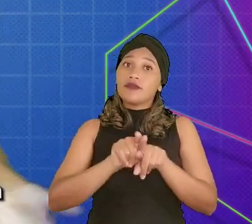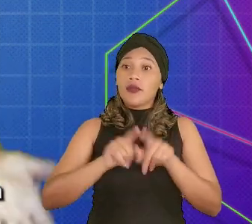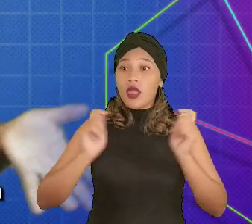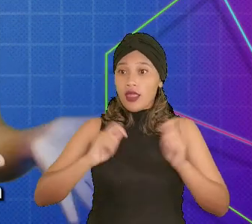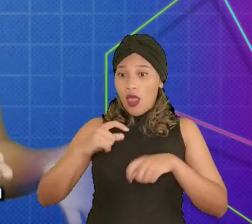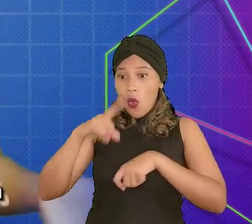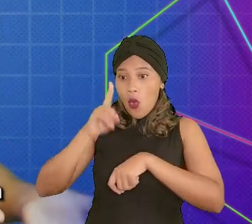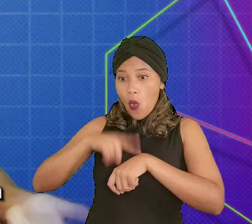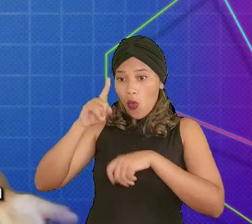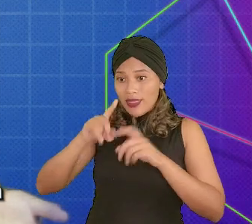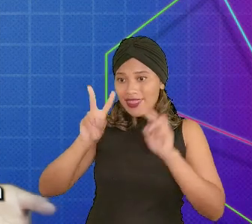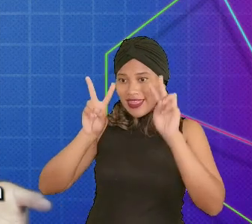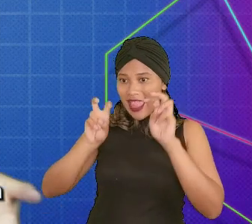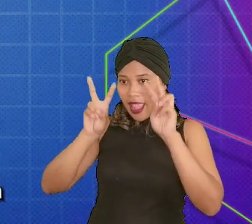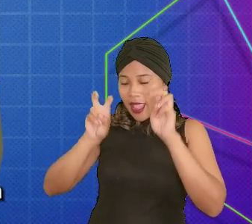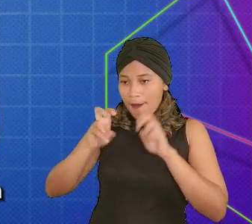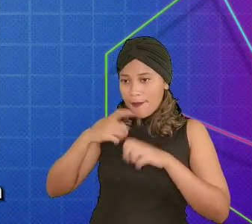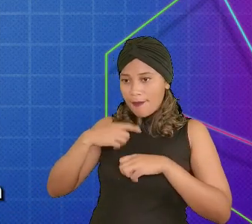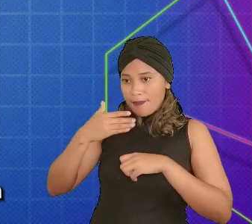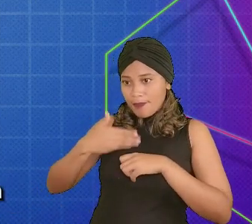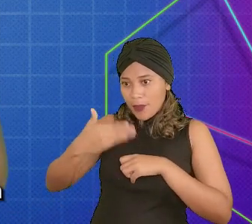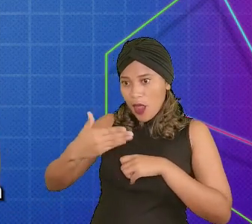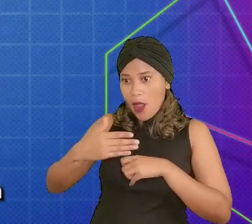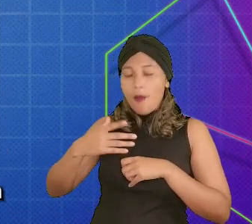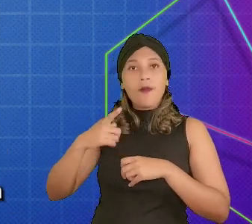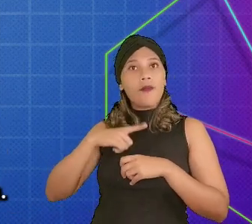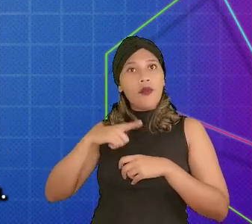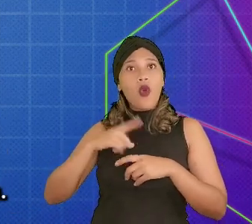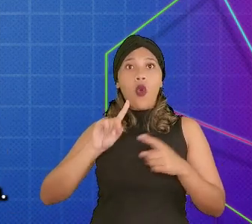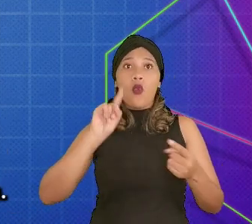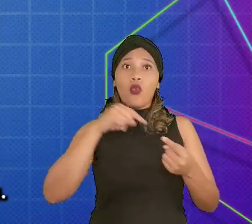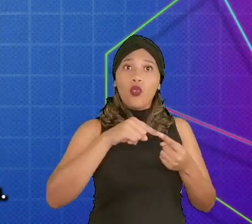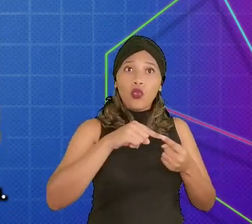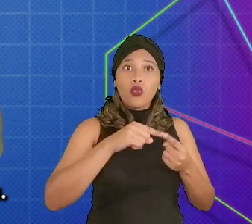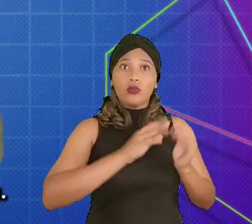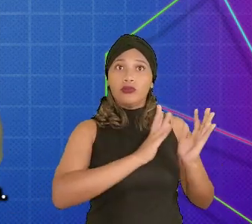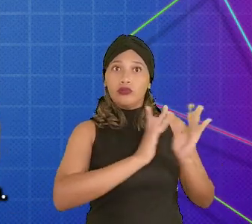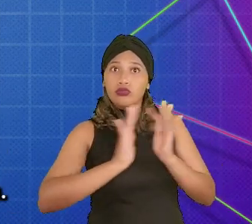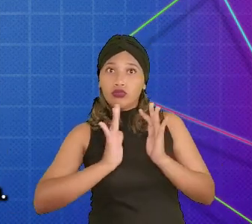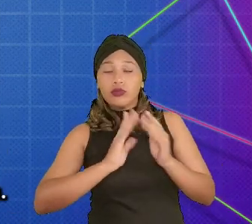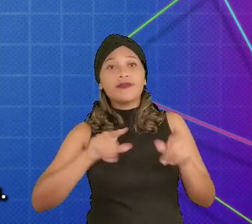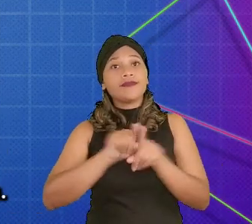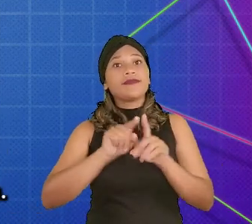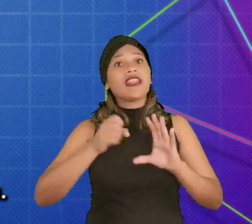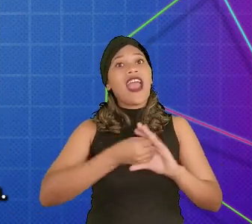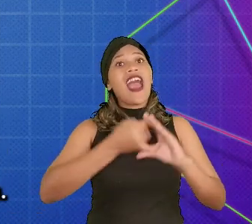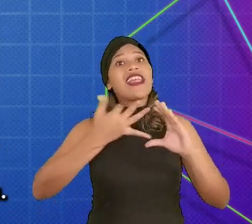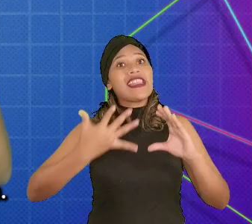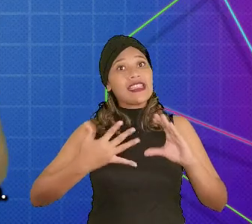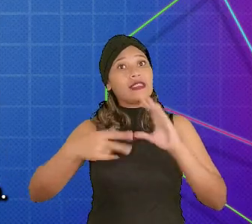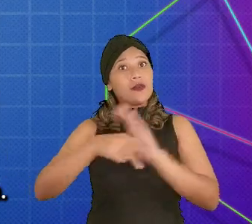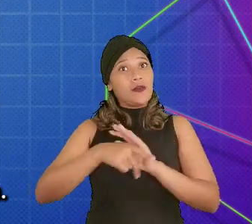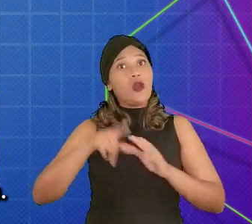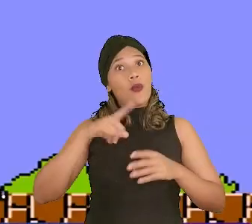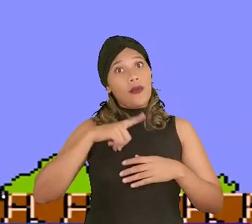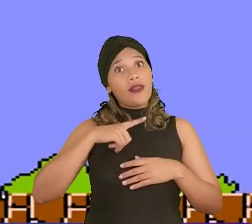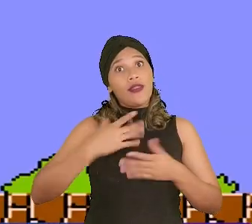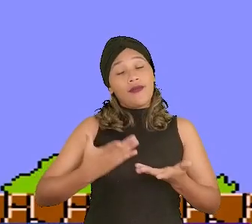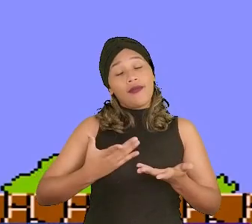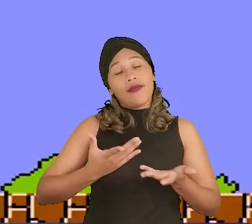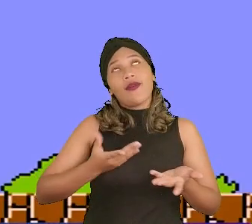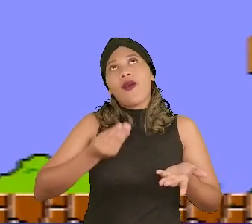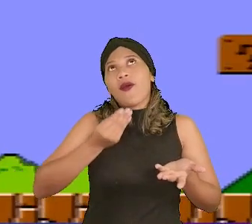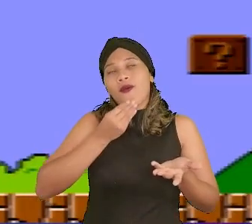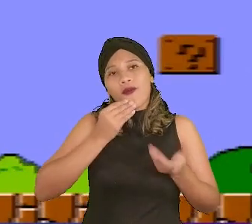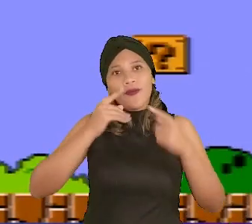pode tanto marcar o tema de um jogo como a dinâmica de uma cena ou de uma missão, quanto como caracterizar um personagem.